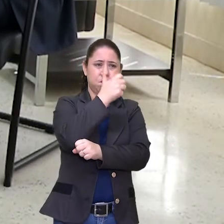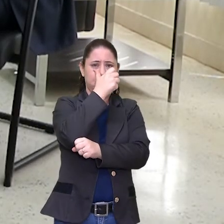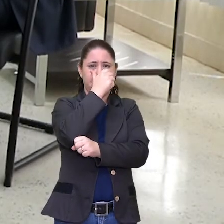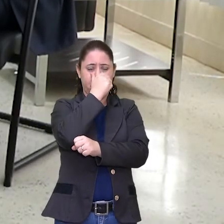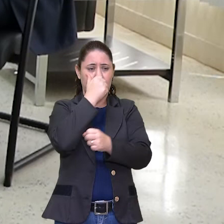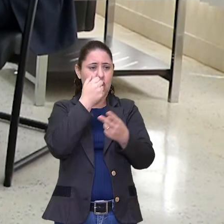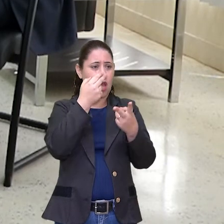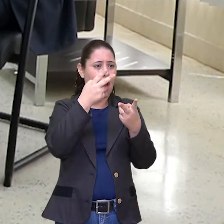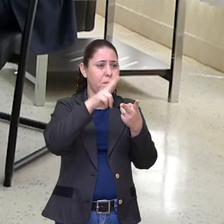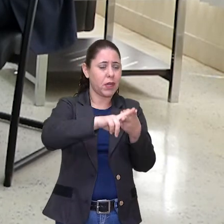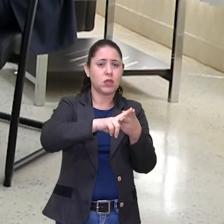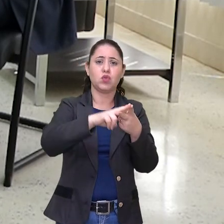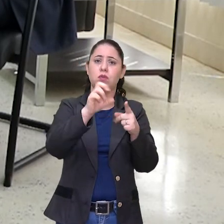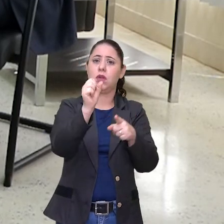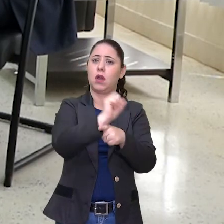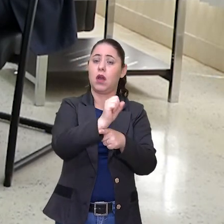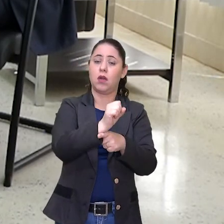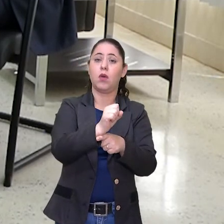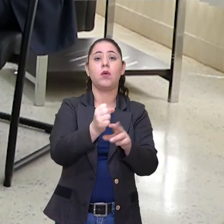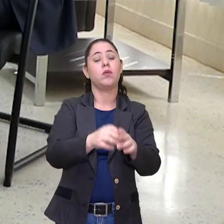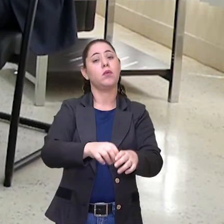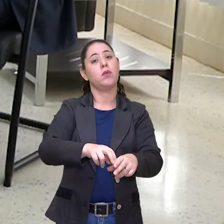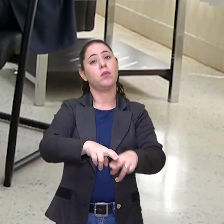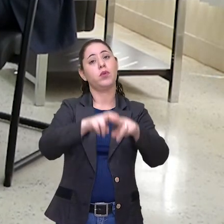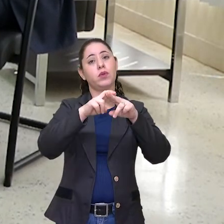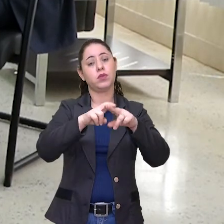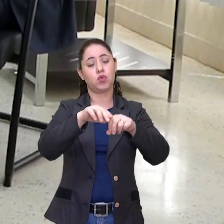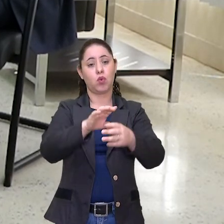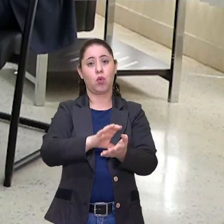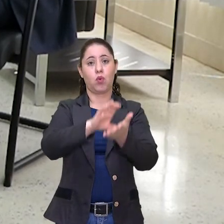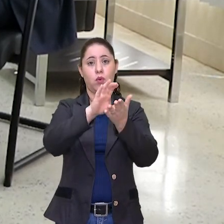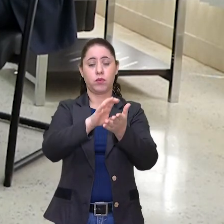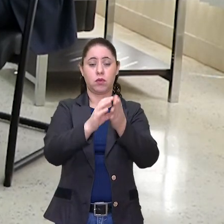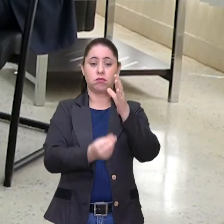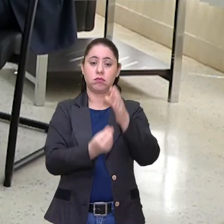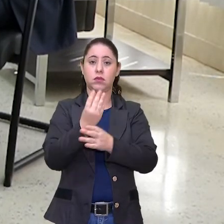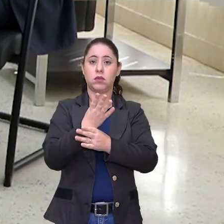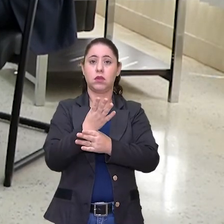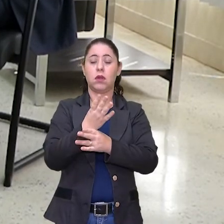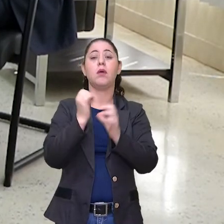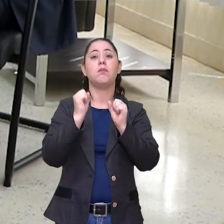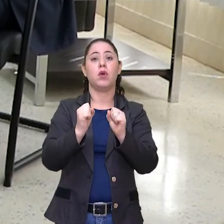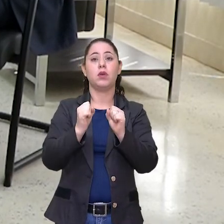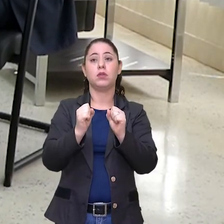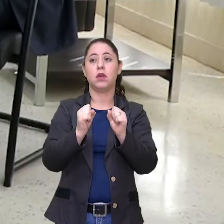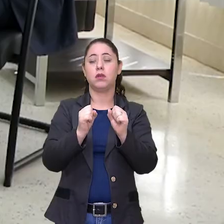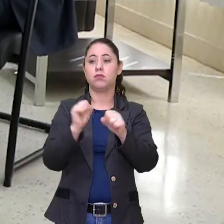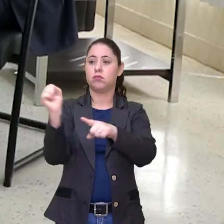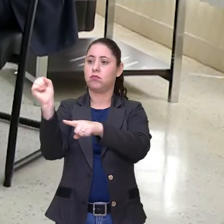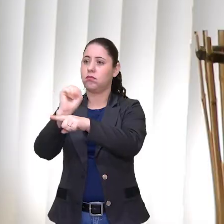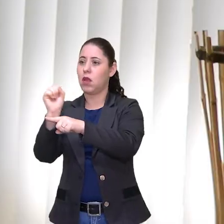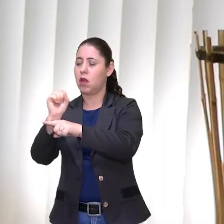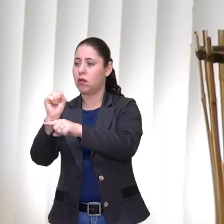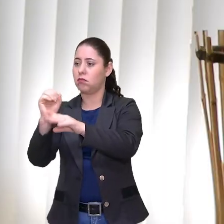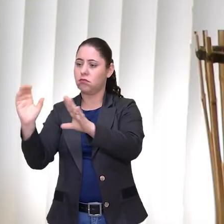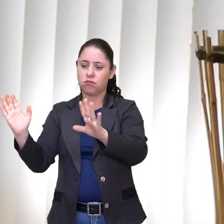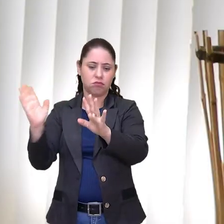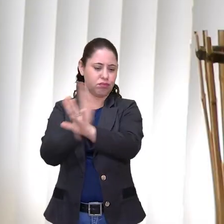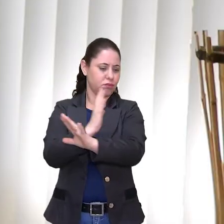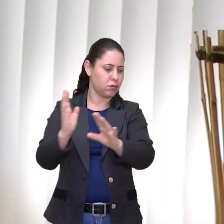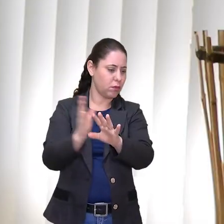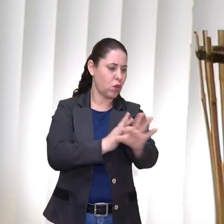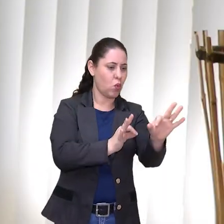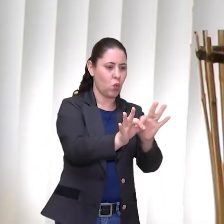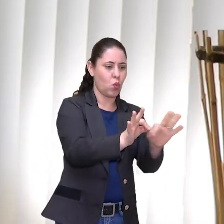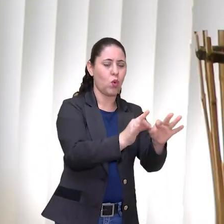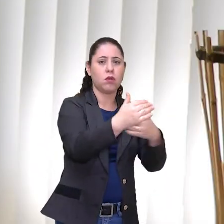grande de apreensões. E por isso foi montada essa comissão para que nós possamos remover os veículos